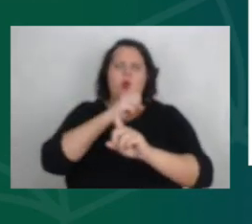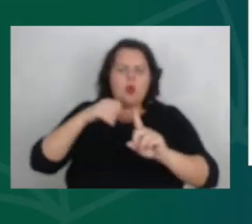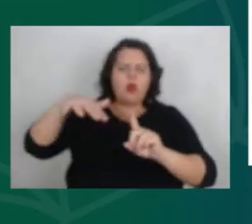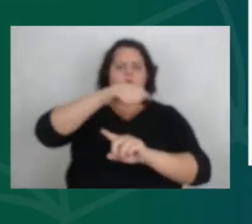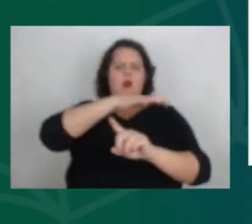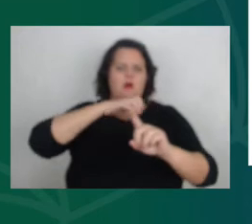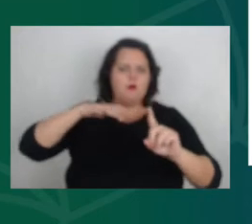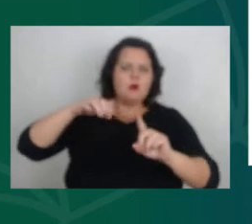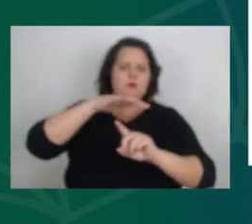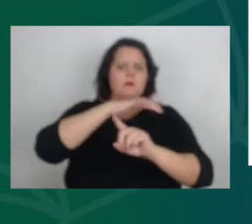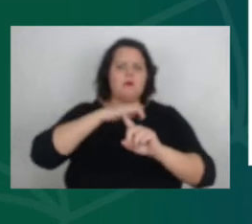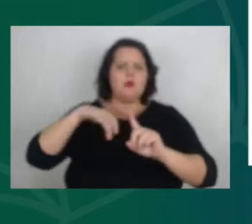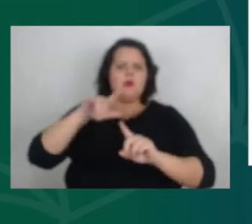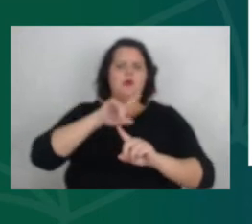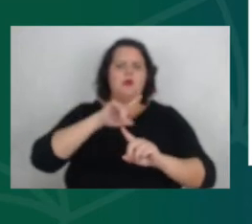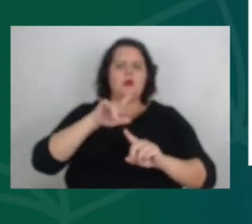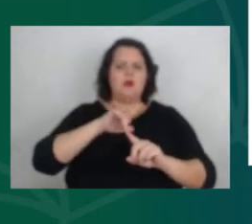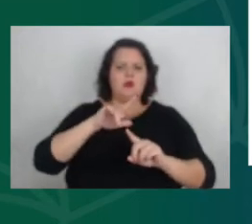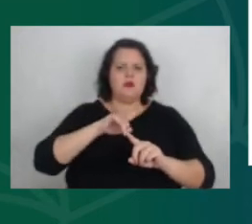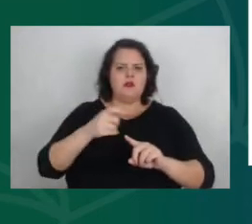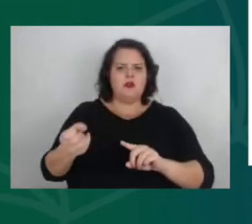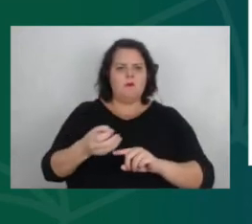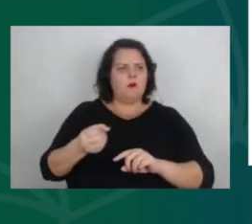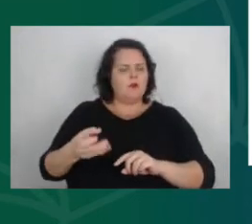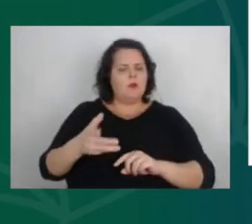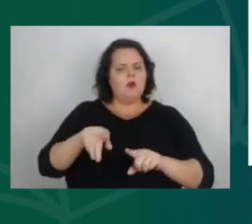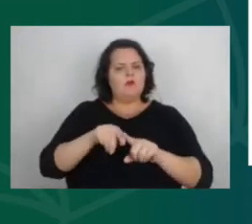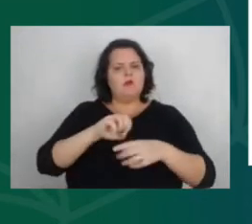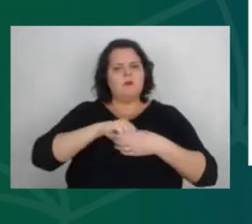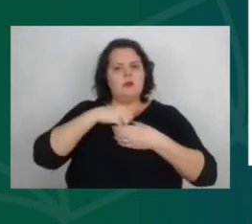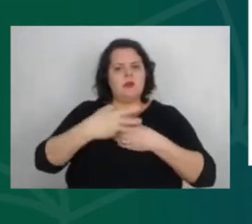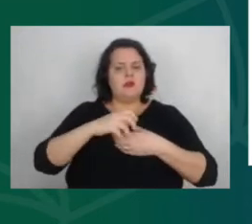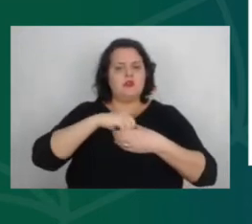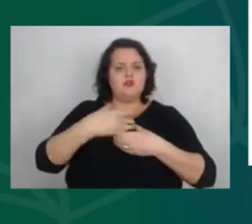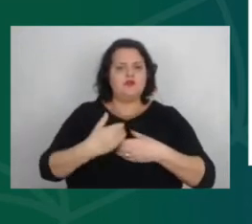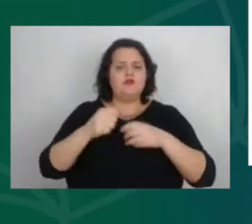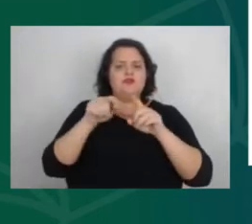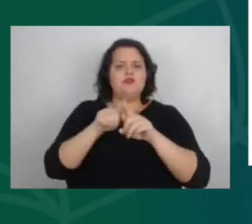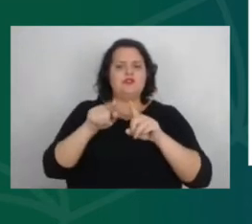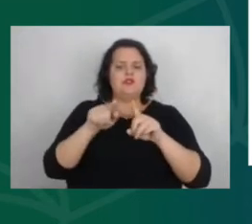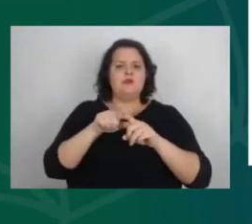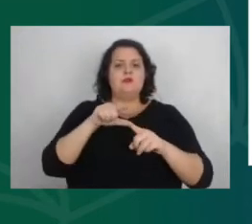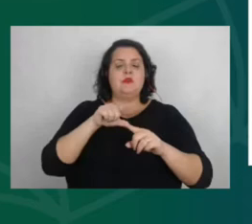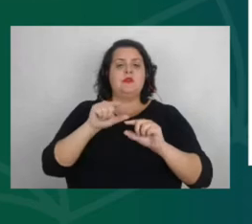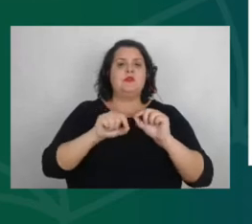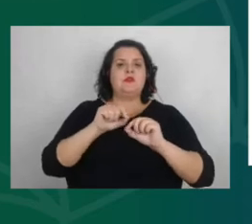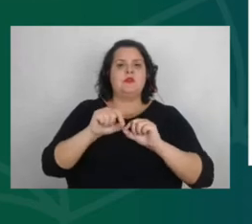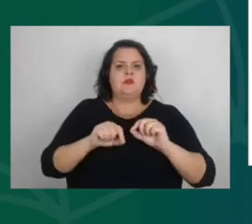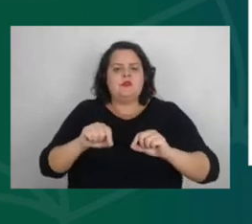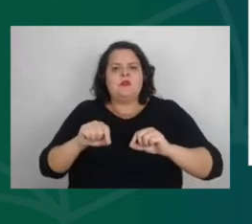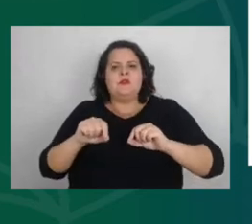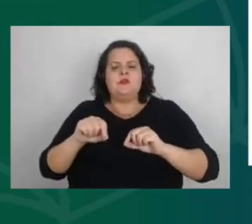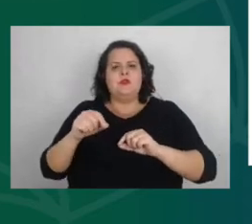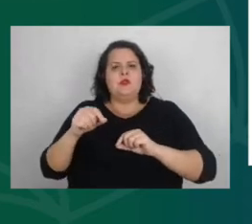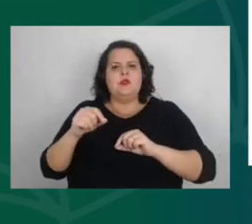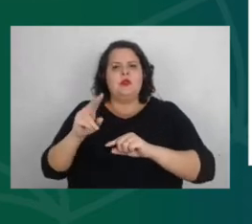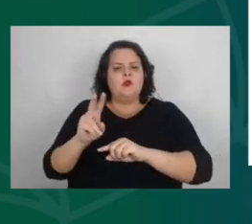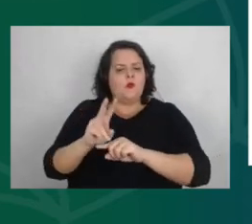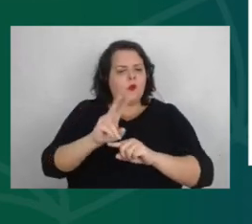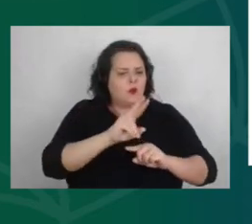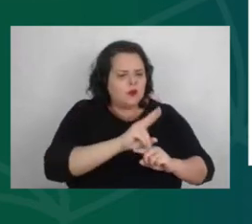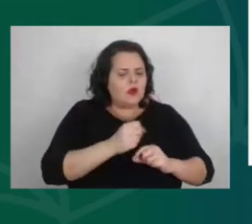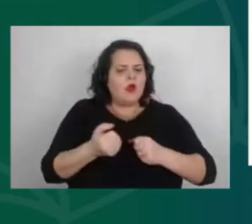governantes, mas pelas nossas atitudes também, né? Mas nós temos que ter direito ao saneamento básico, como moradia digna e